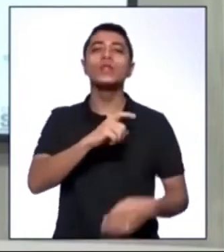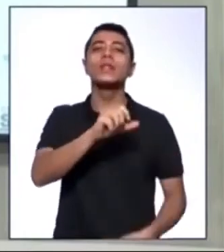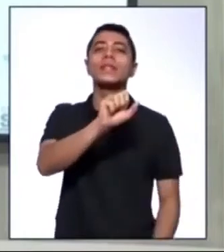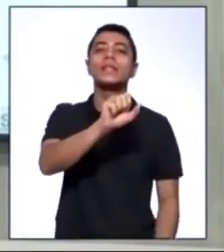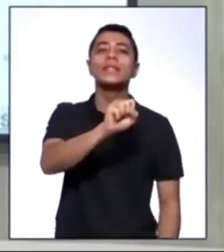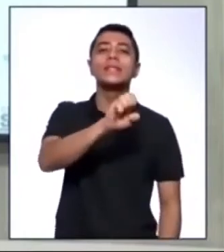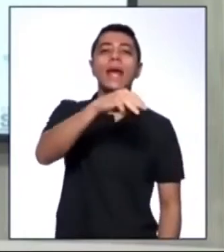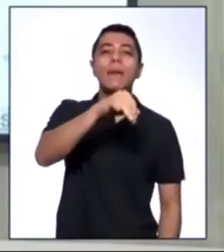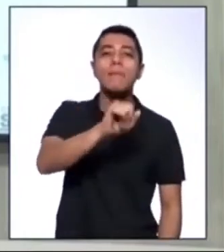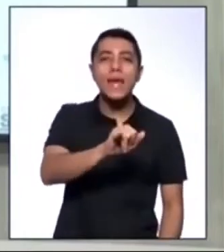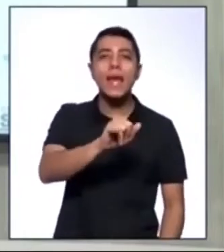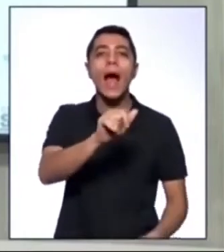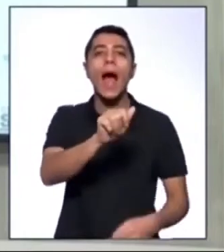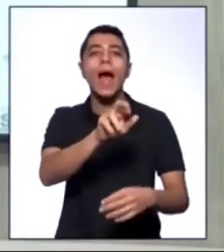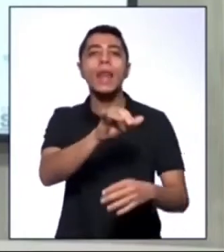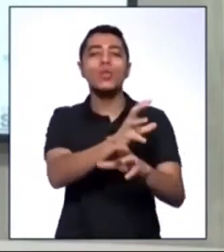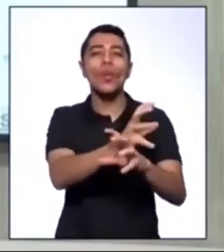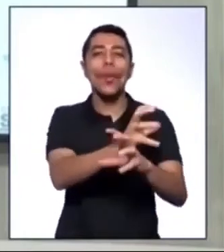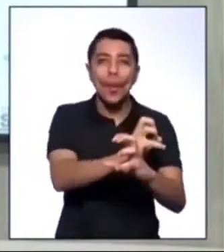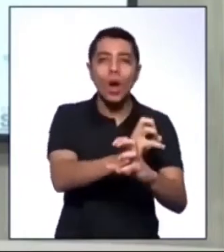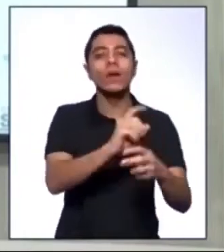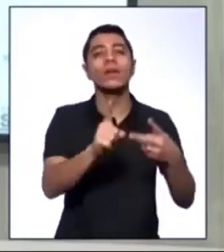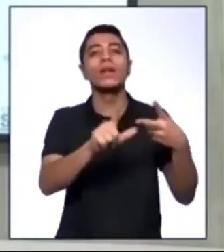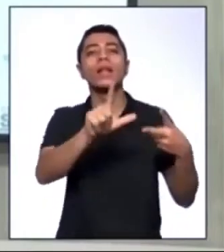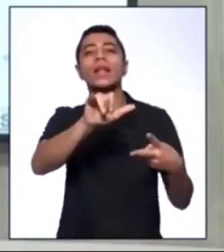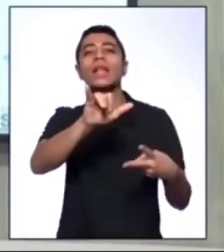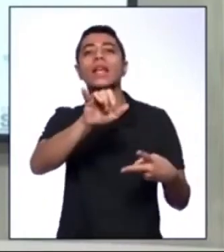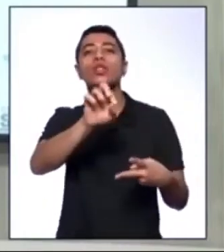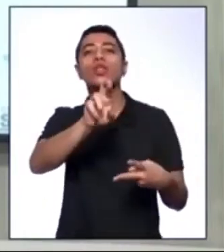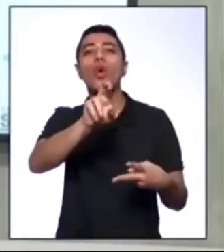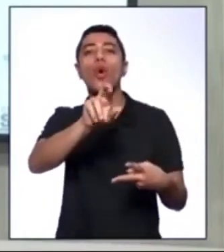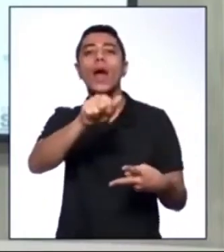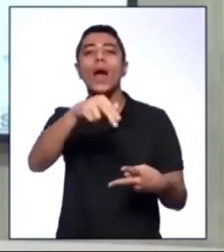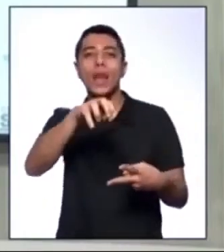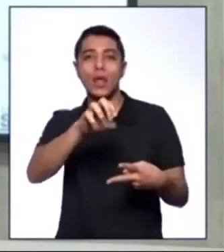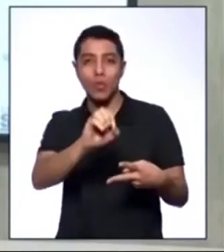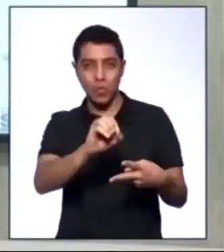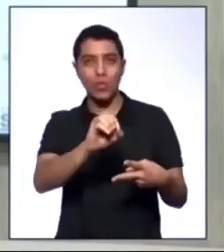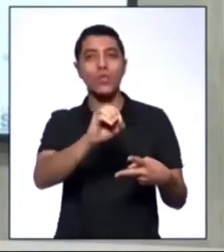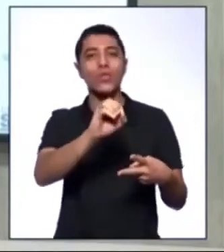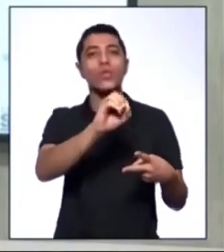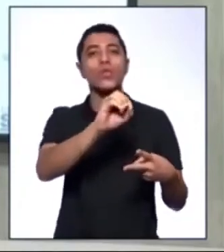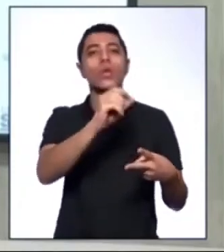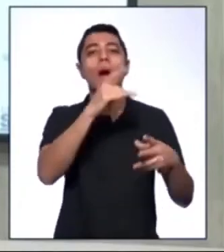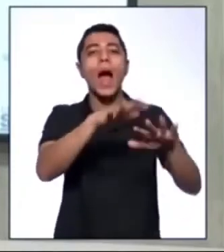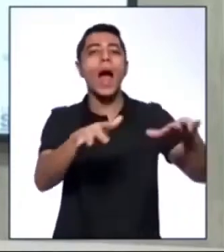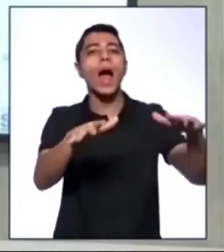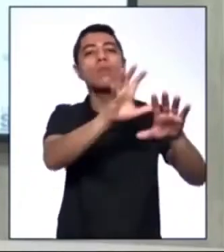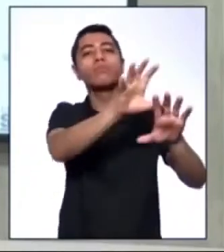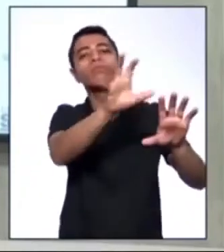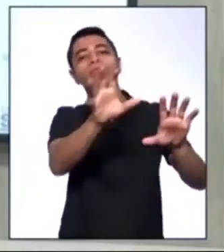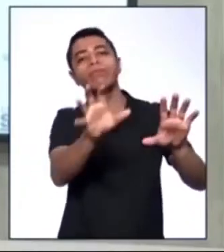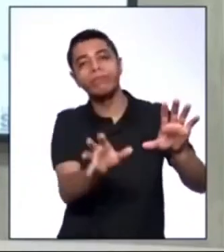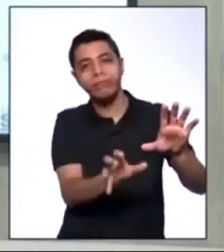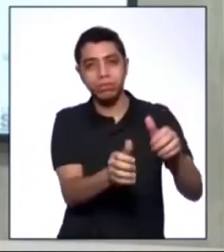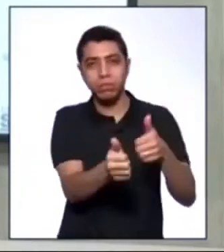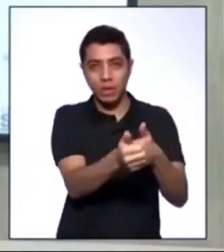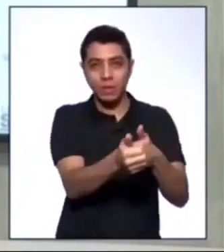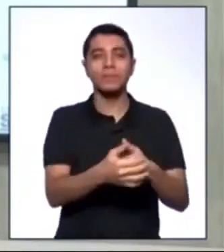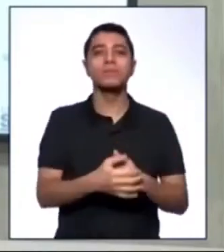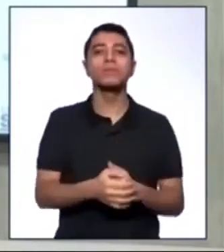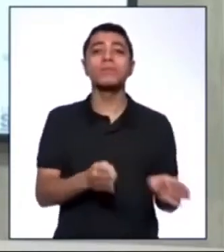Climas controlados por massas polares e tropicais, clima tropical de altitude e clima